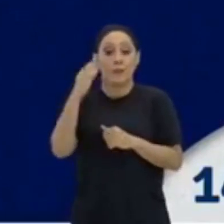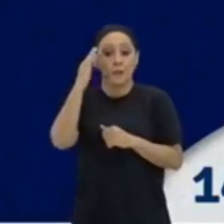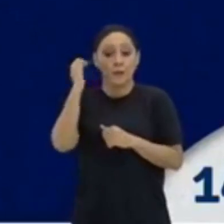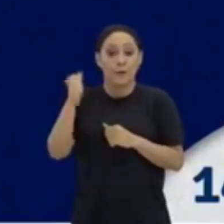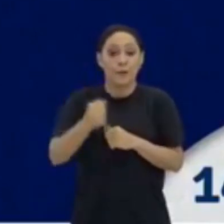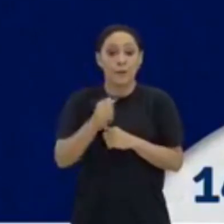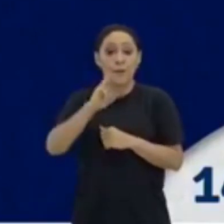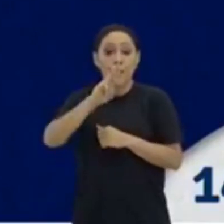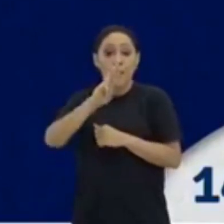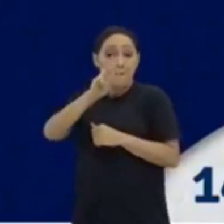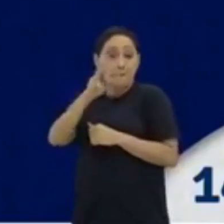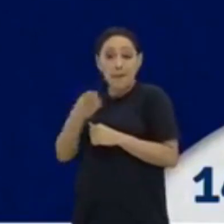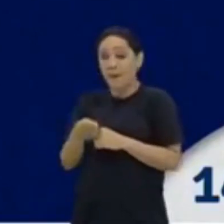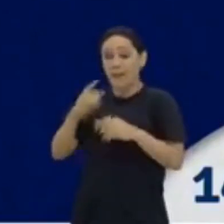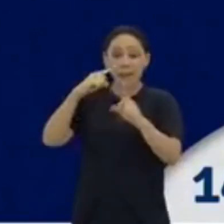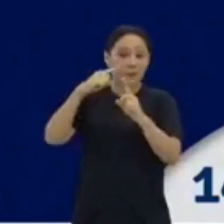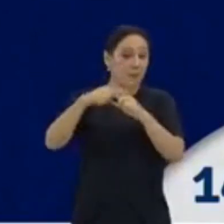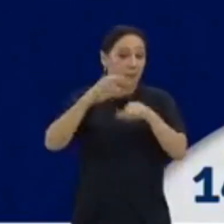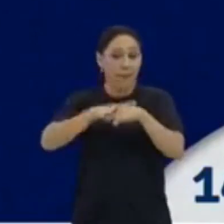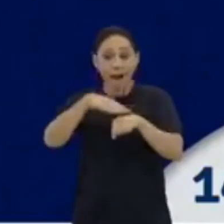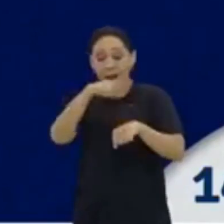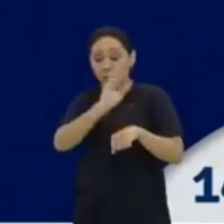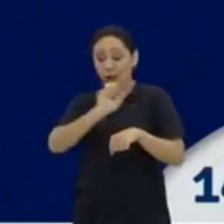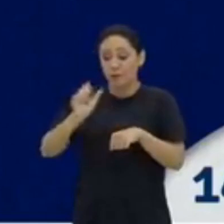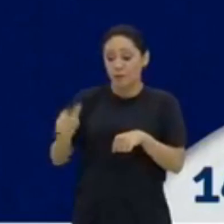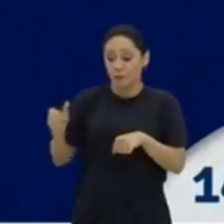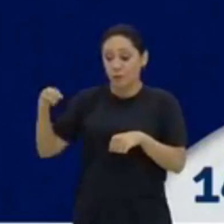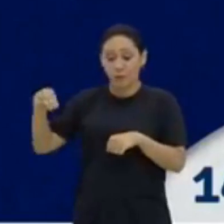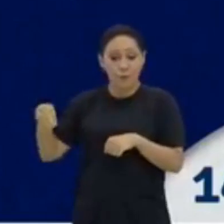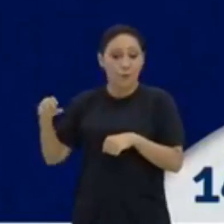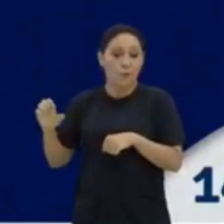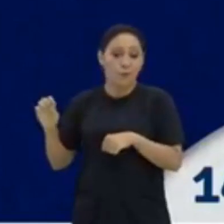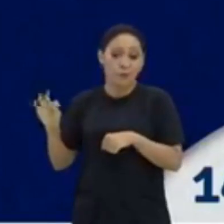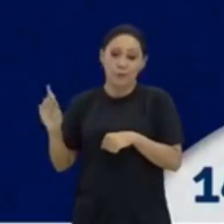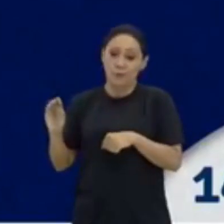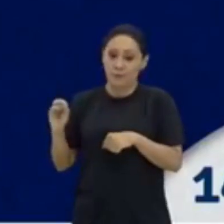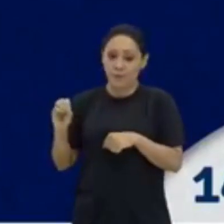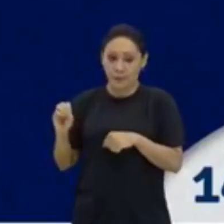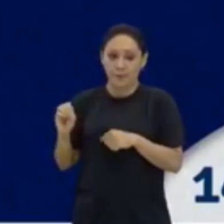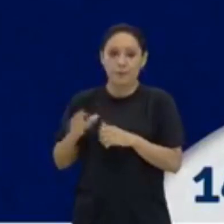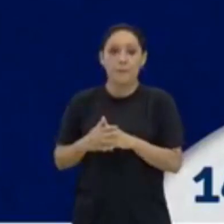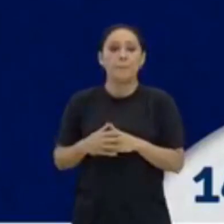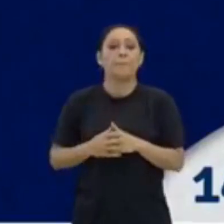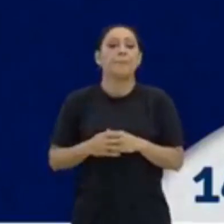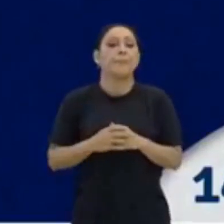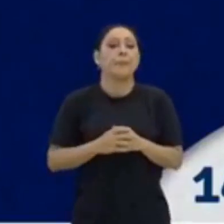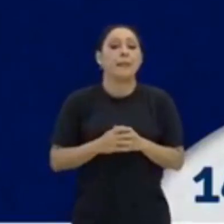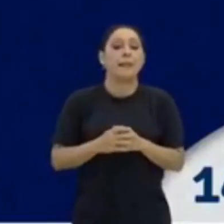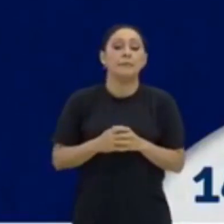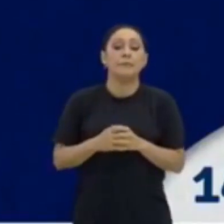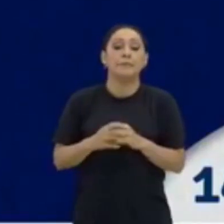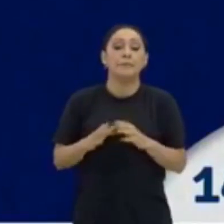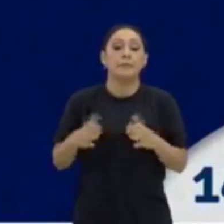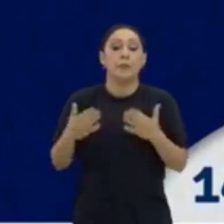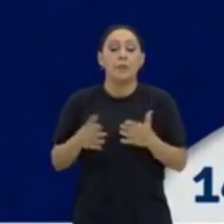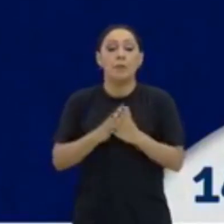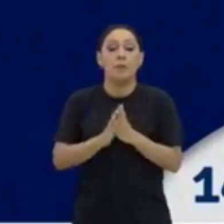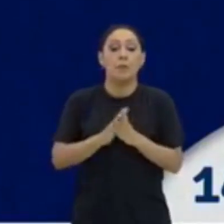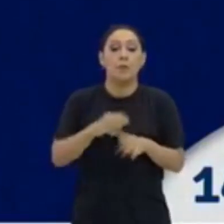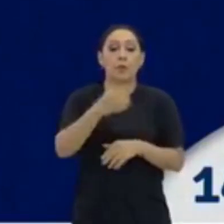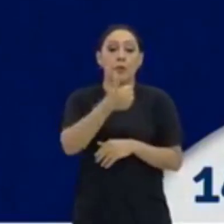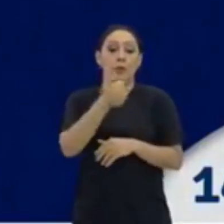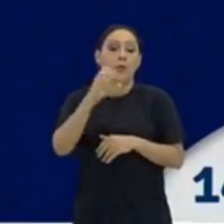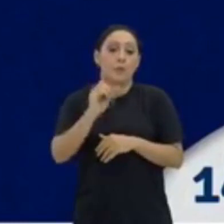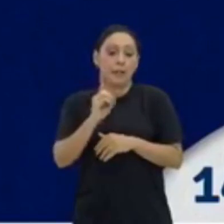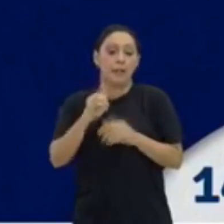1000 vezes. 1000 vezes maior o valor do metro. Aí vocês percebem, gente, o decâmetro é 10 vezes maior, o hectômetro é 100, o quilômetro é 1000. É maior. Ou